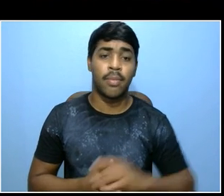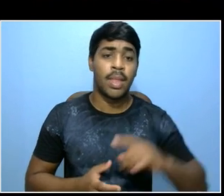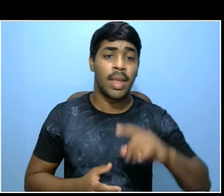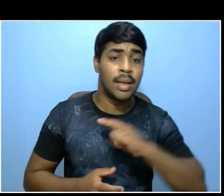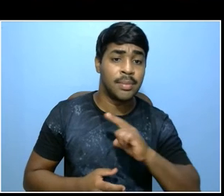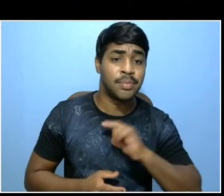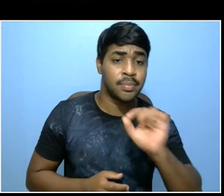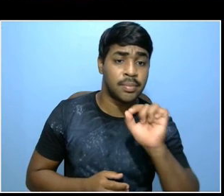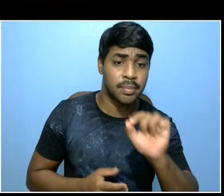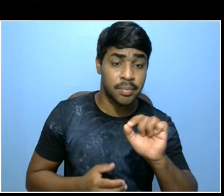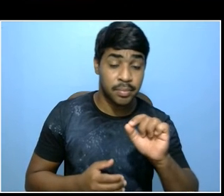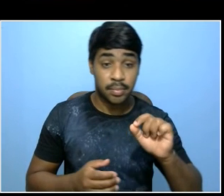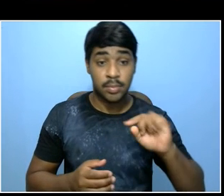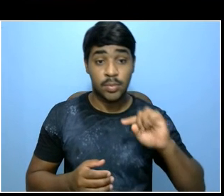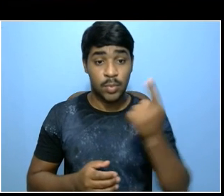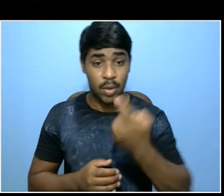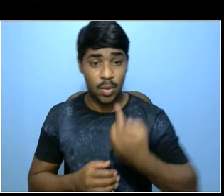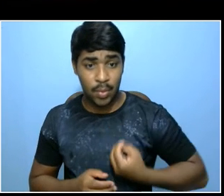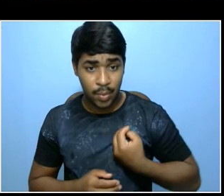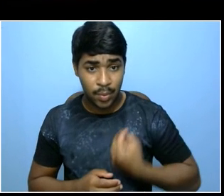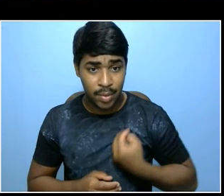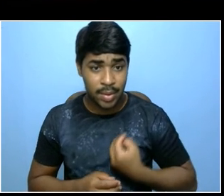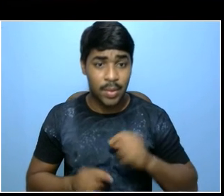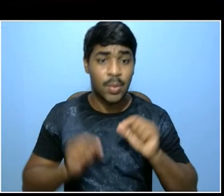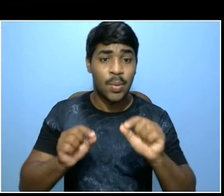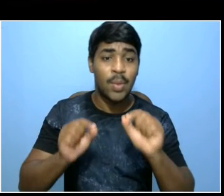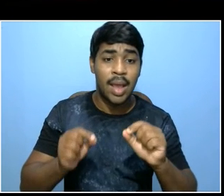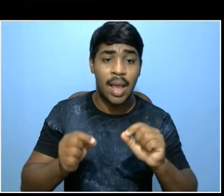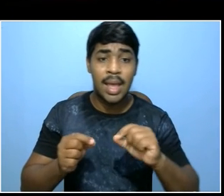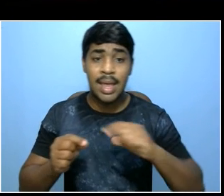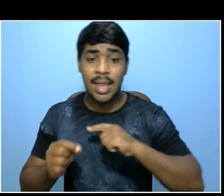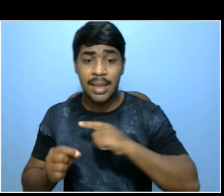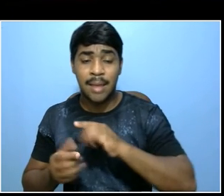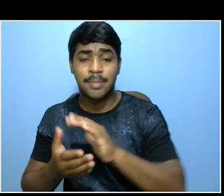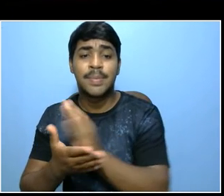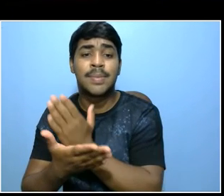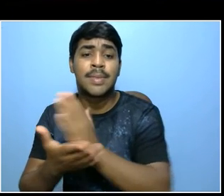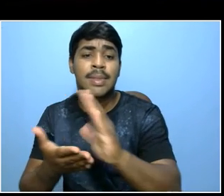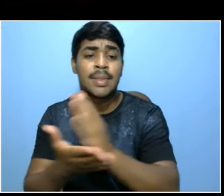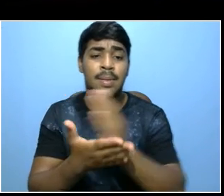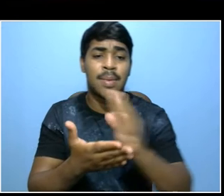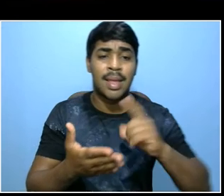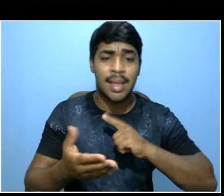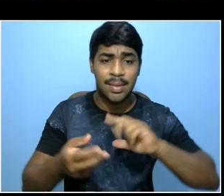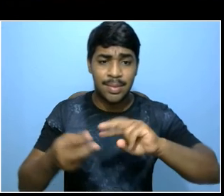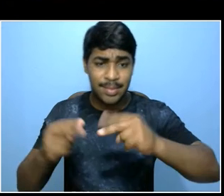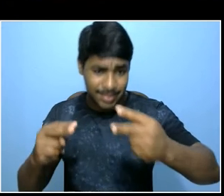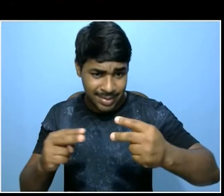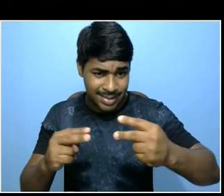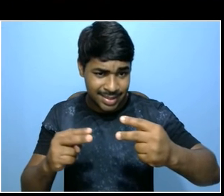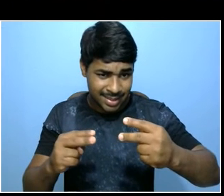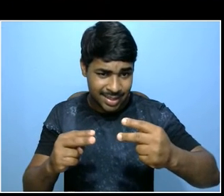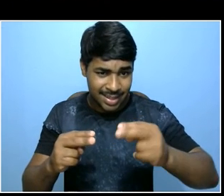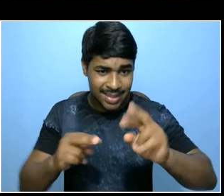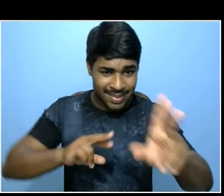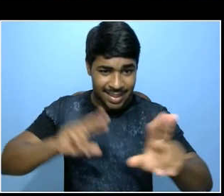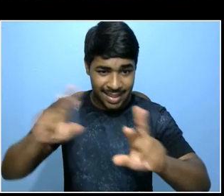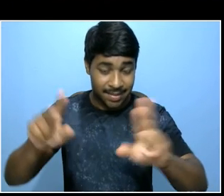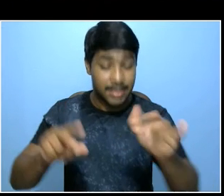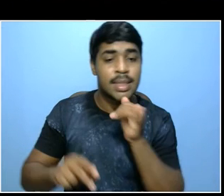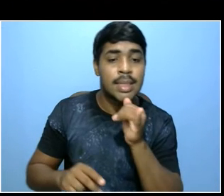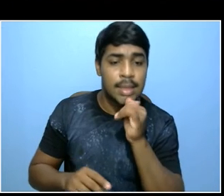vai buscar ter indivíduos que são diferentes geneticamente deles. Por exemplo, vocês e os seus irmãos. Vocês vieram dos mesmos